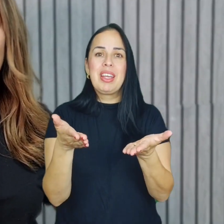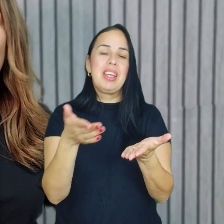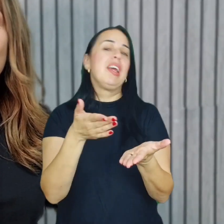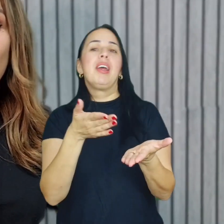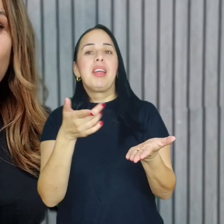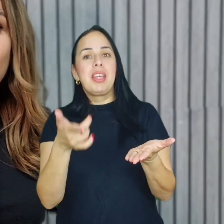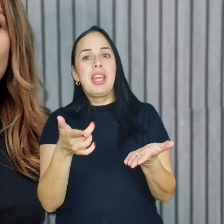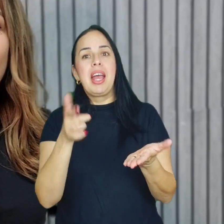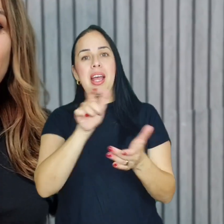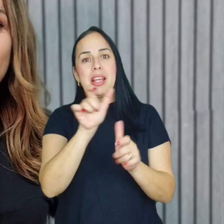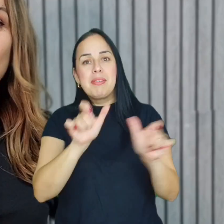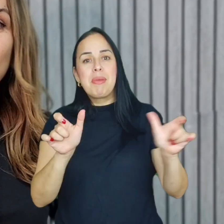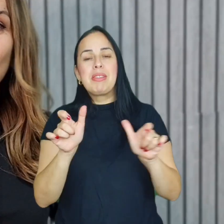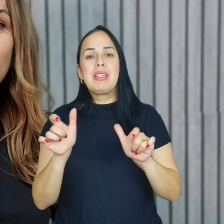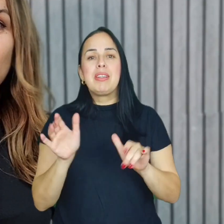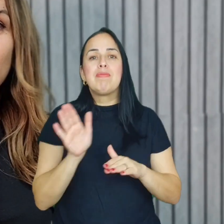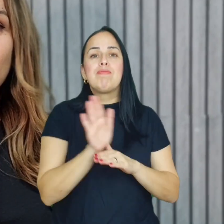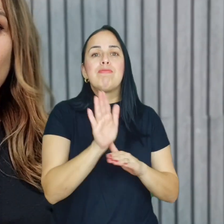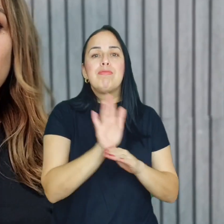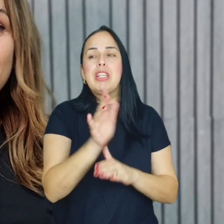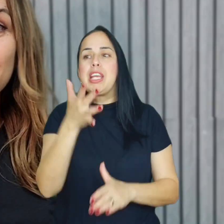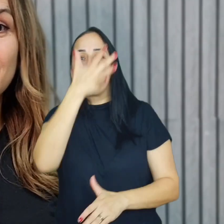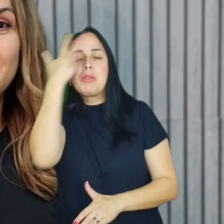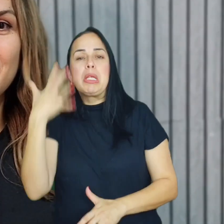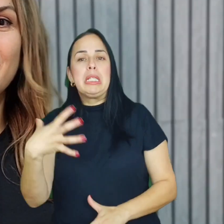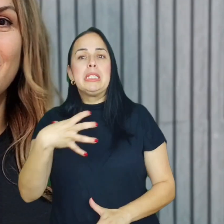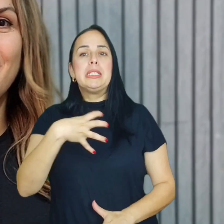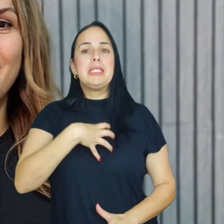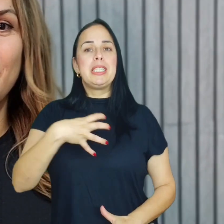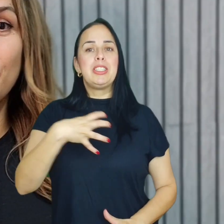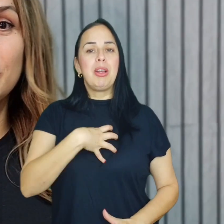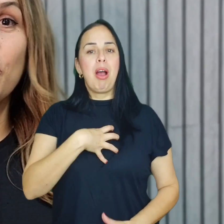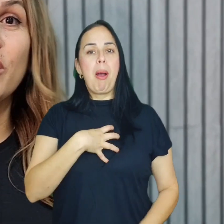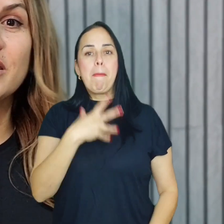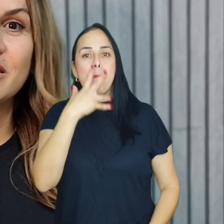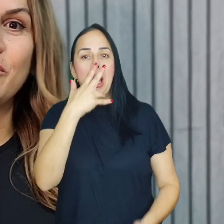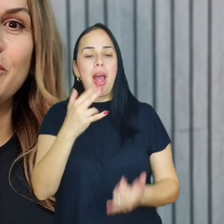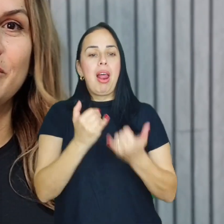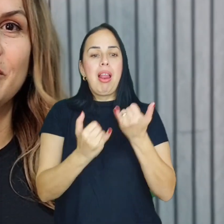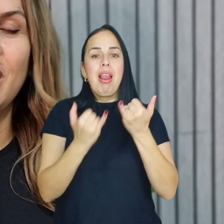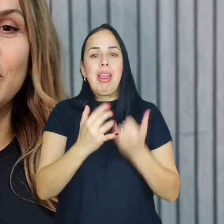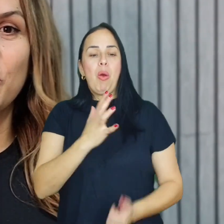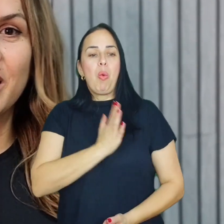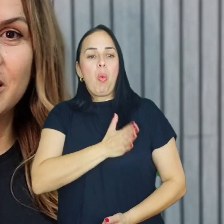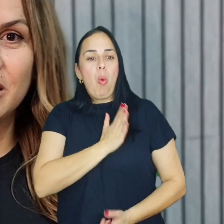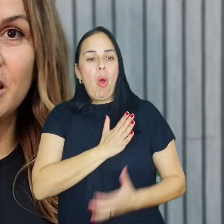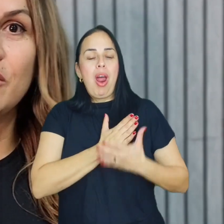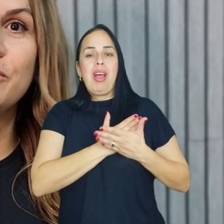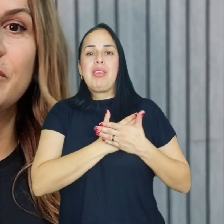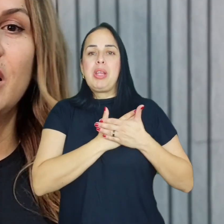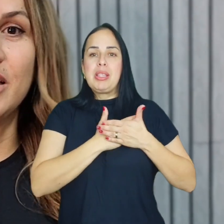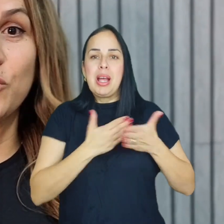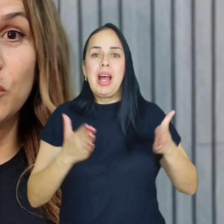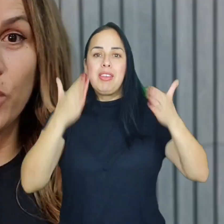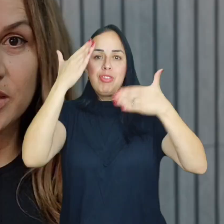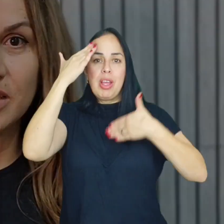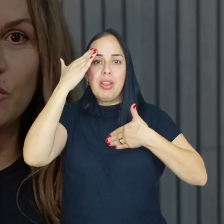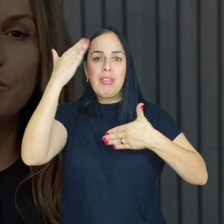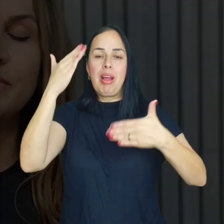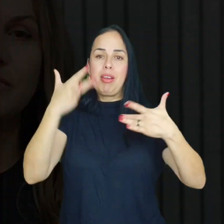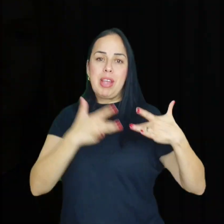que os ouvidos que aqui não escutam consigam sentir o seu coração, a sua gratidão, a